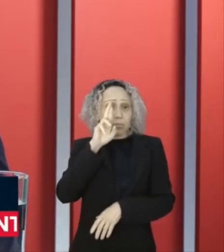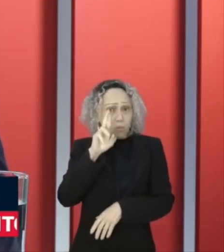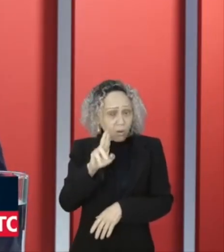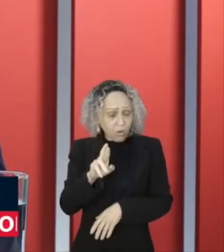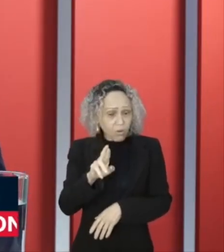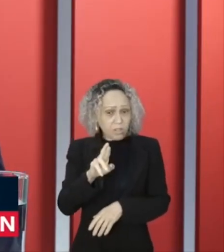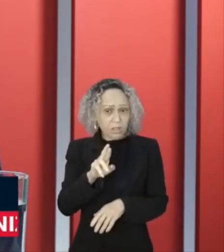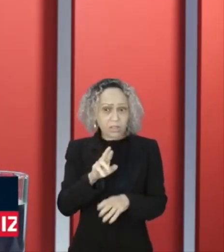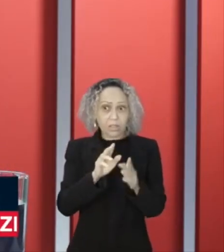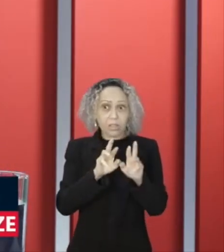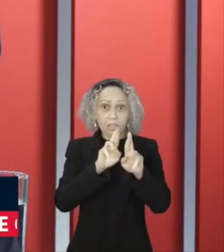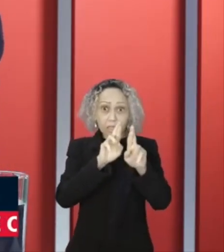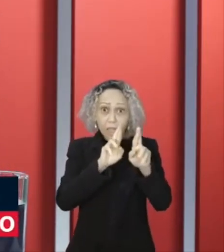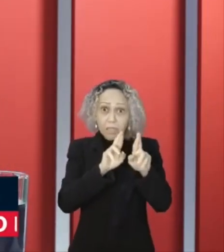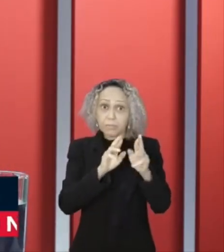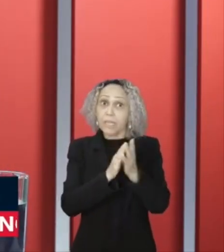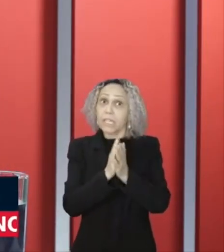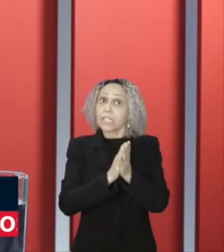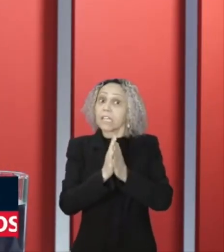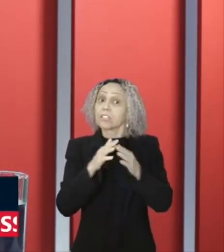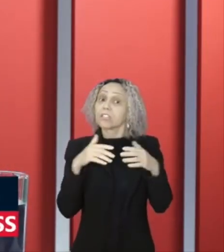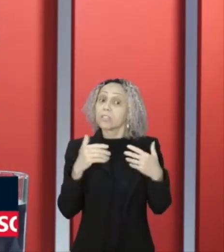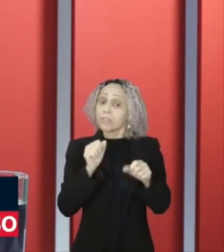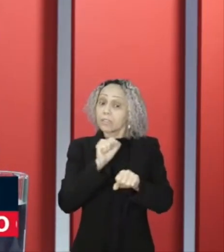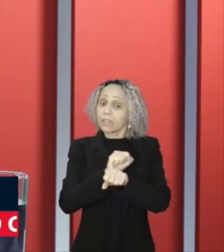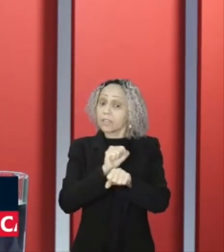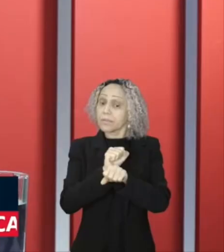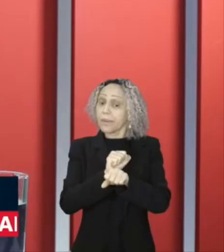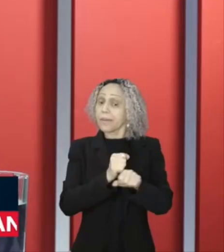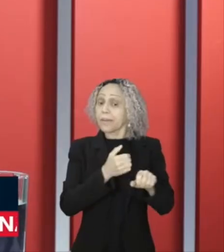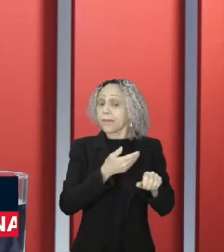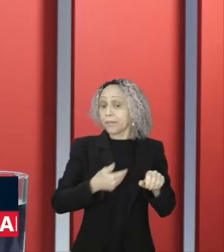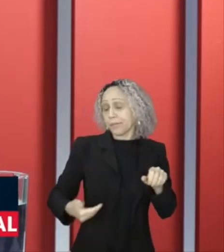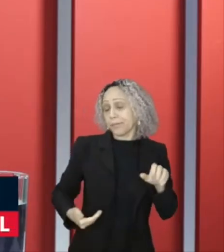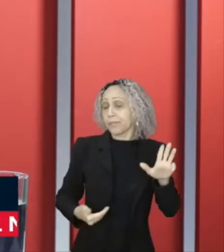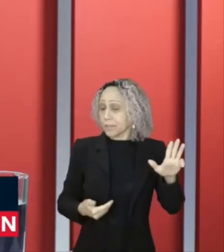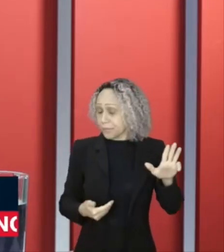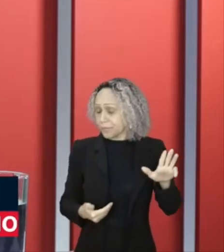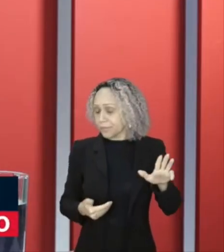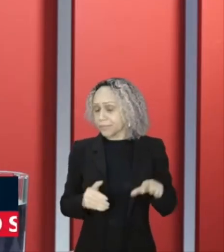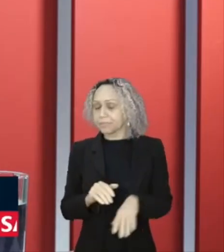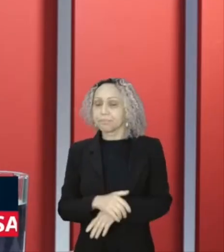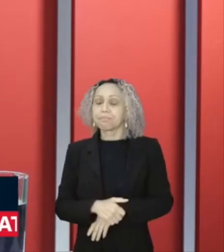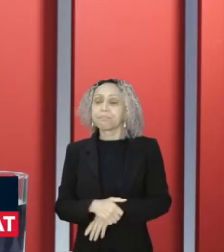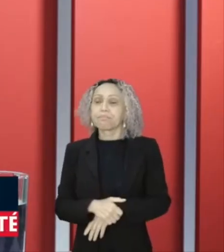técnicos às vezes divergiam, isso aqui é PPA, isso aqui não é e tal. Nós